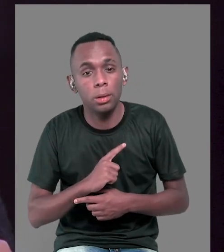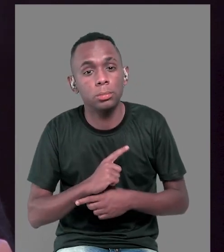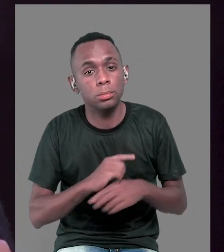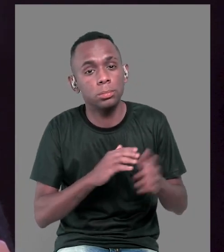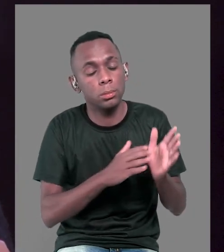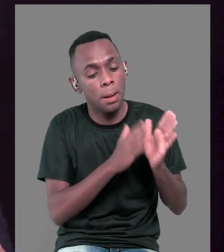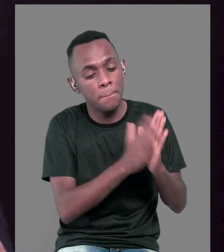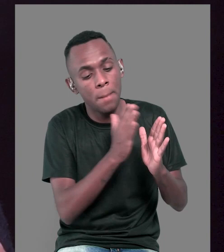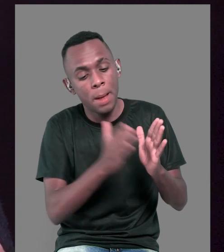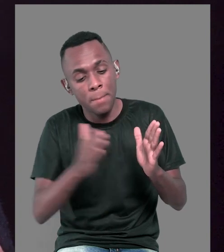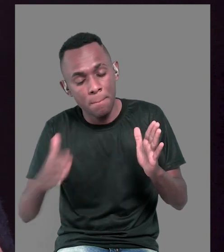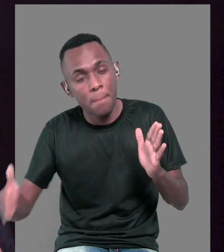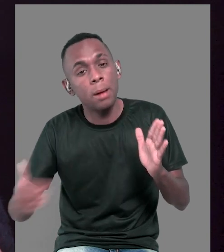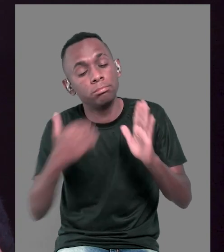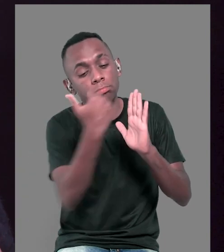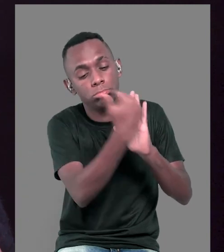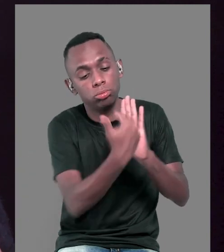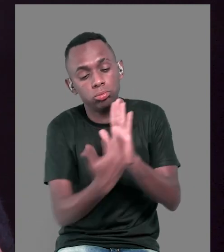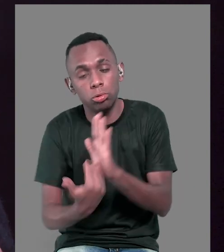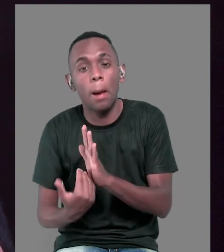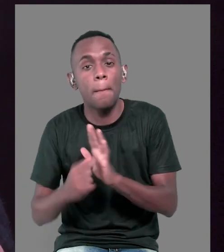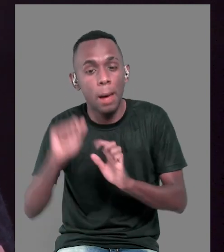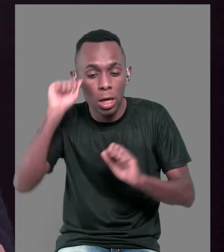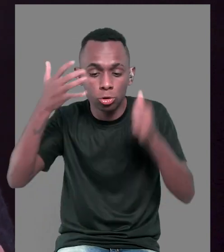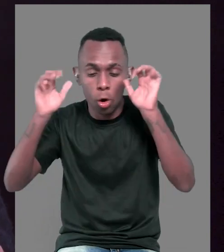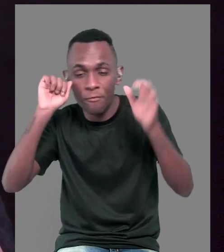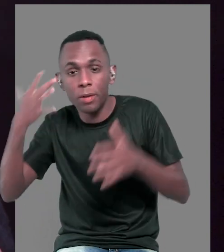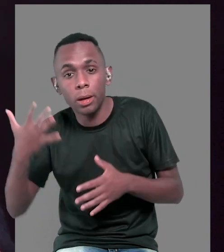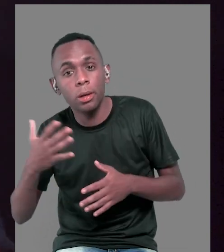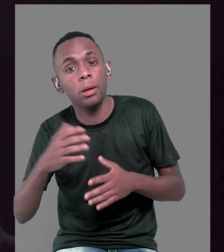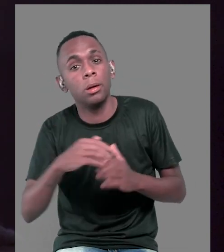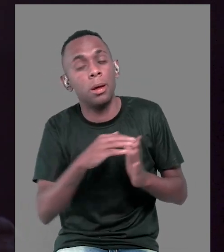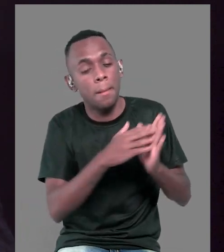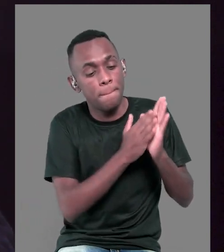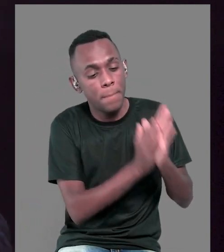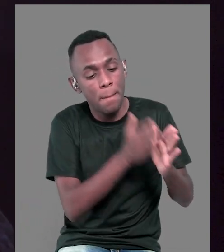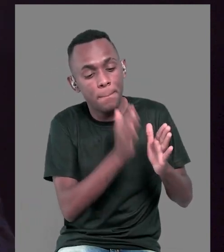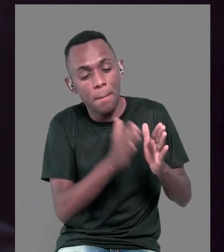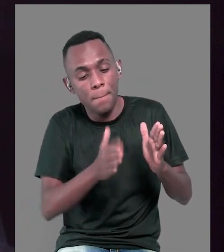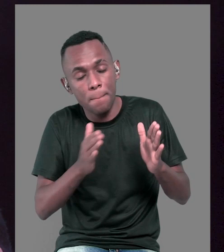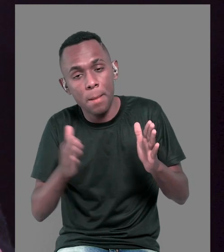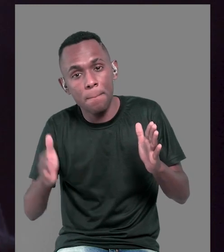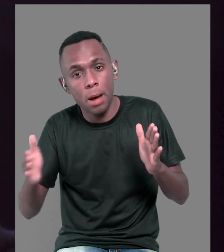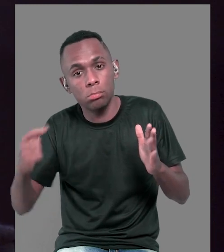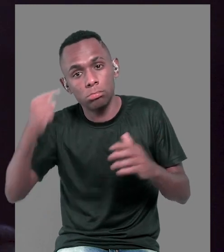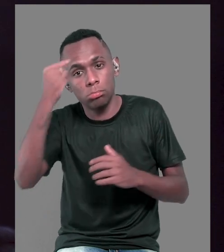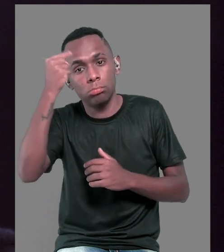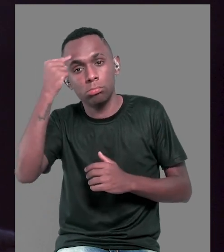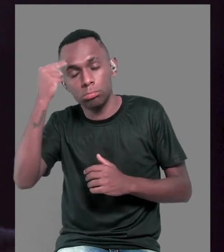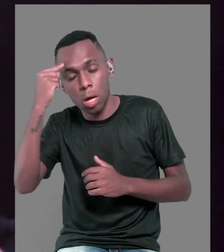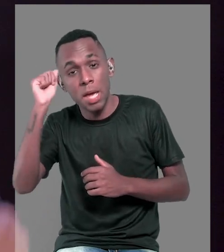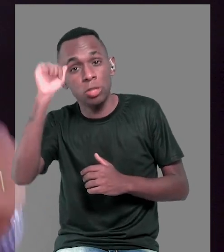sequências ordenadas para a tomada de decisão, sequências de etapas lógicas ordenadas para a tomada